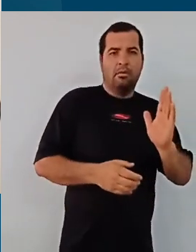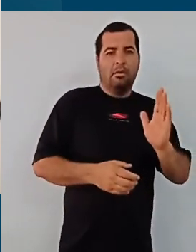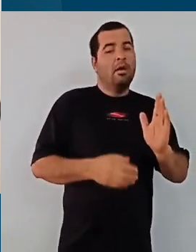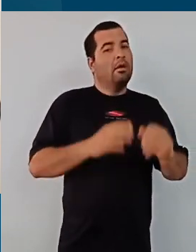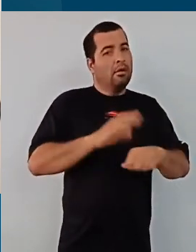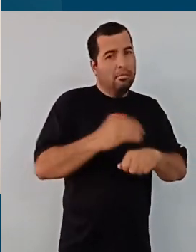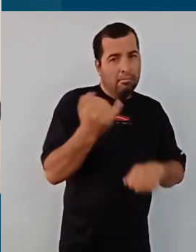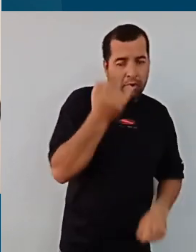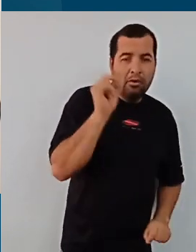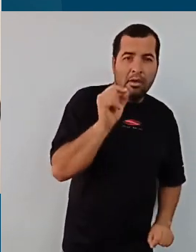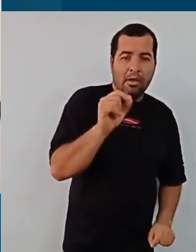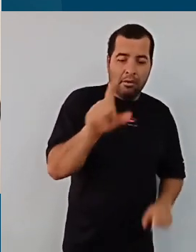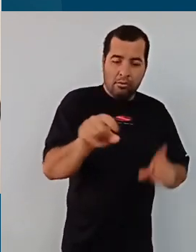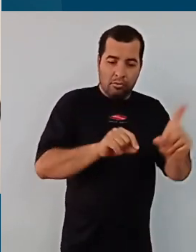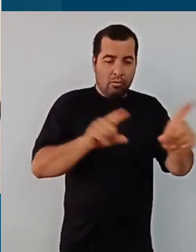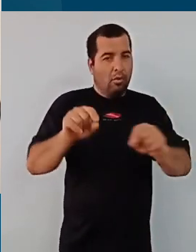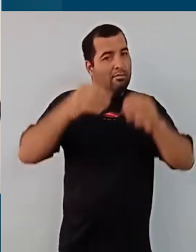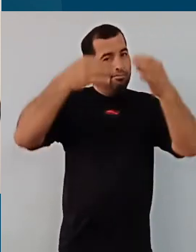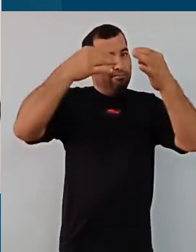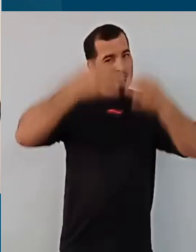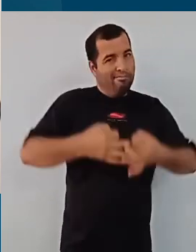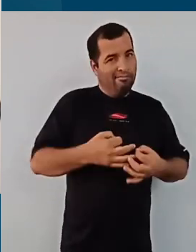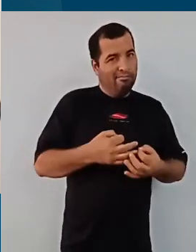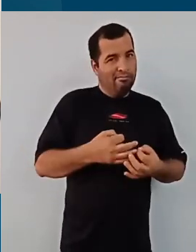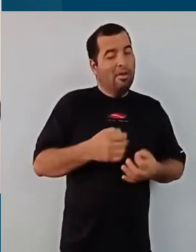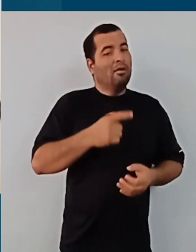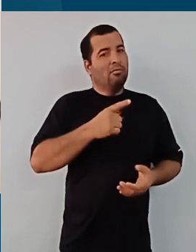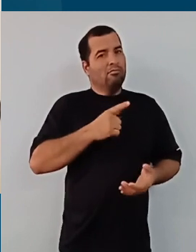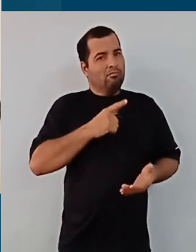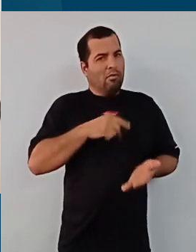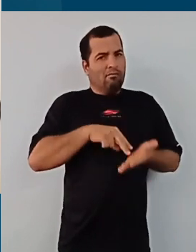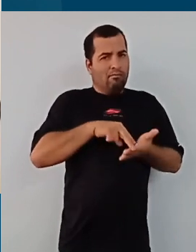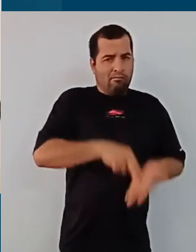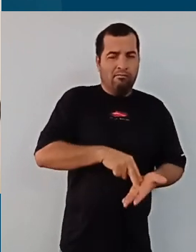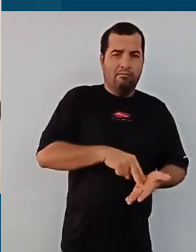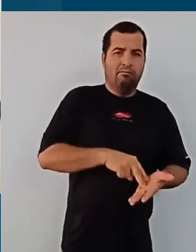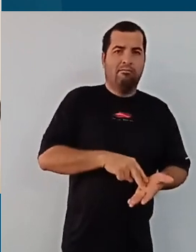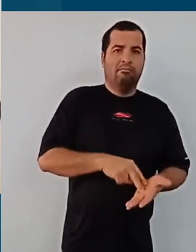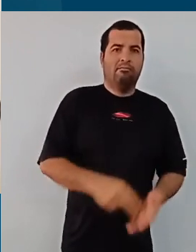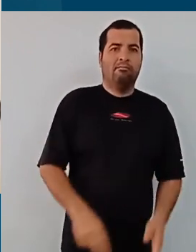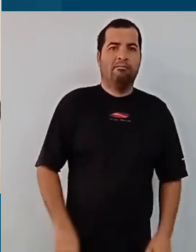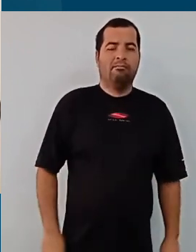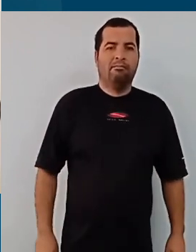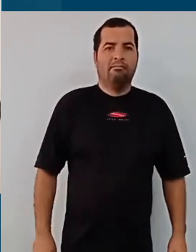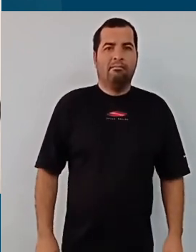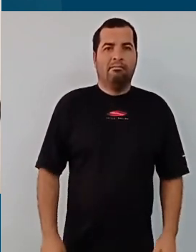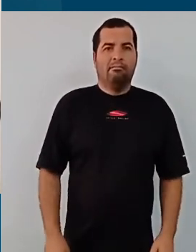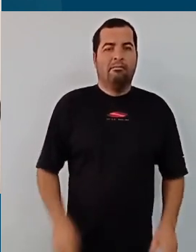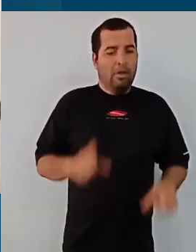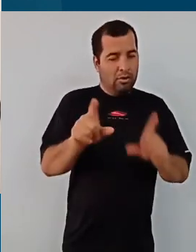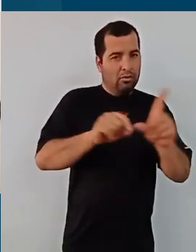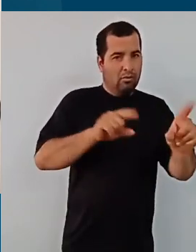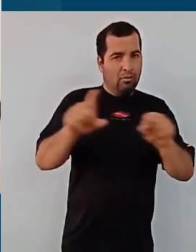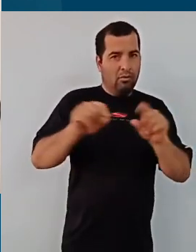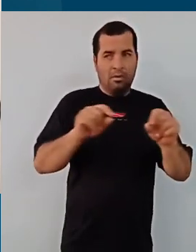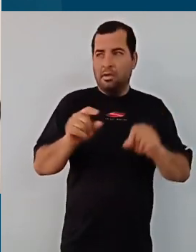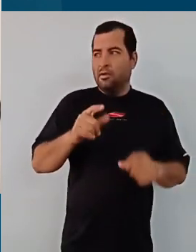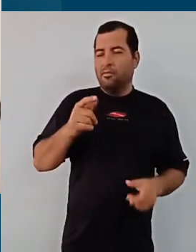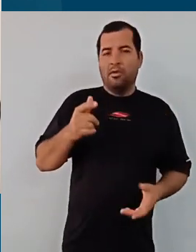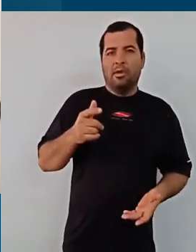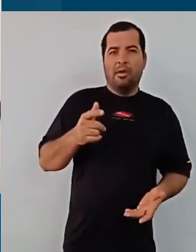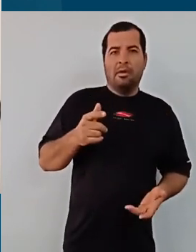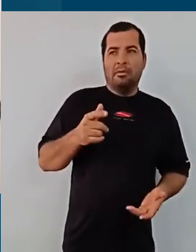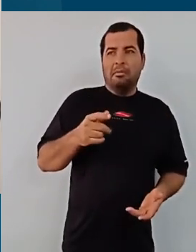fazer escolhas fundamentadas, escolhas que tenham nada a ver apenas